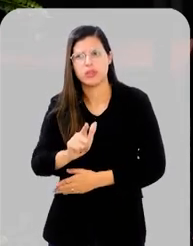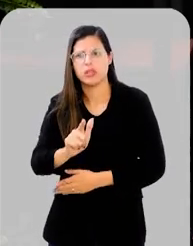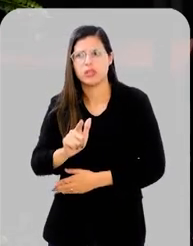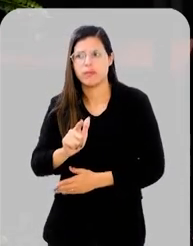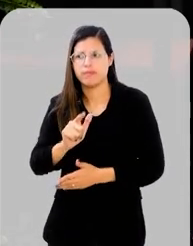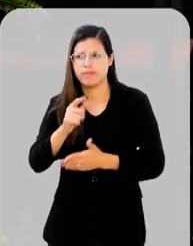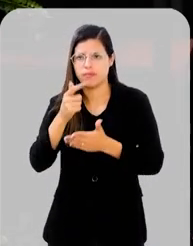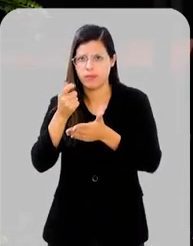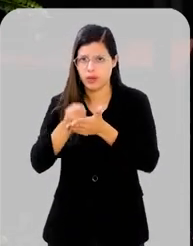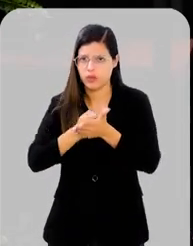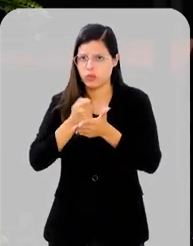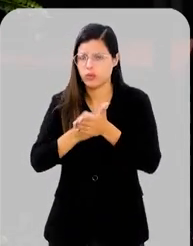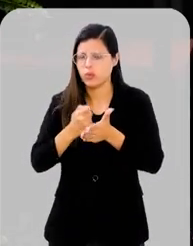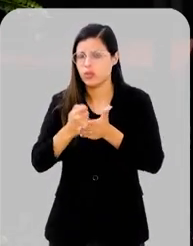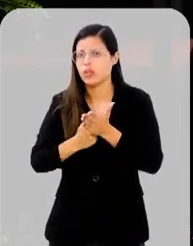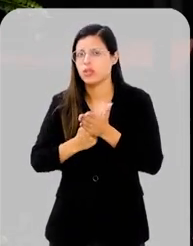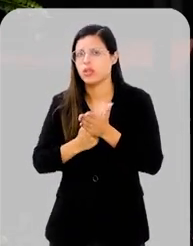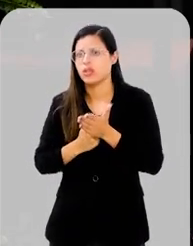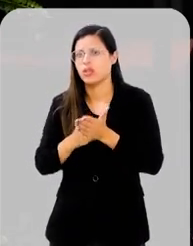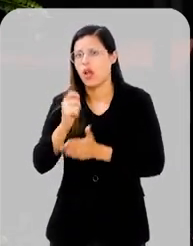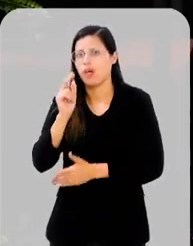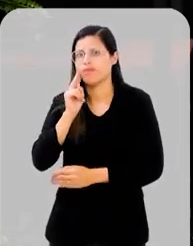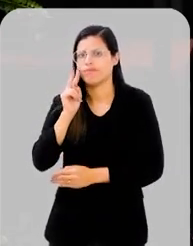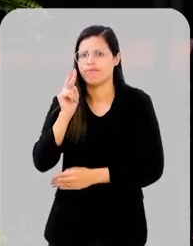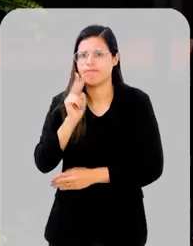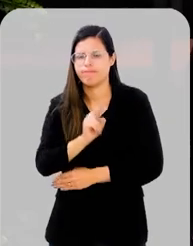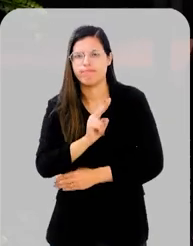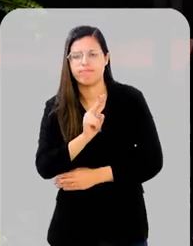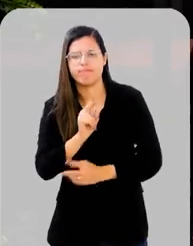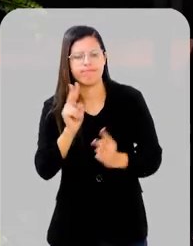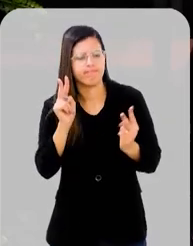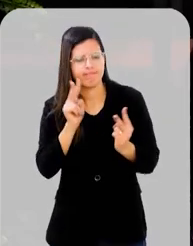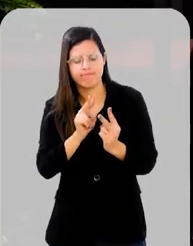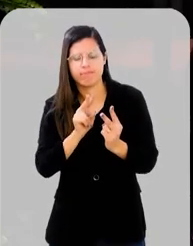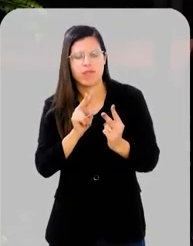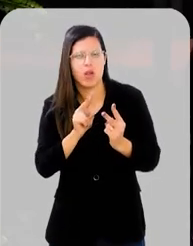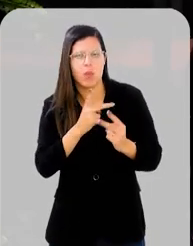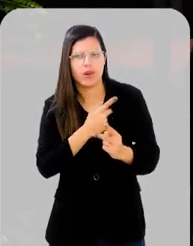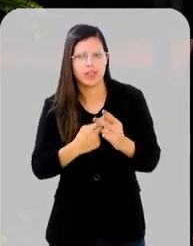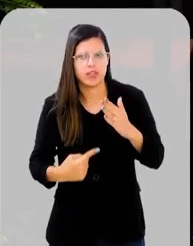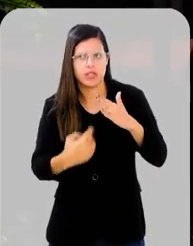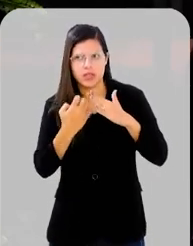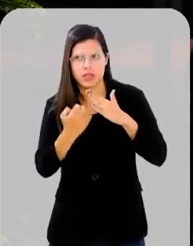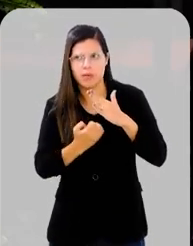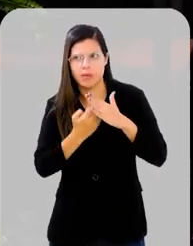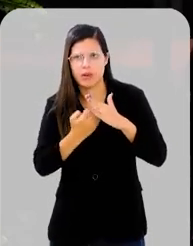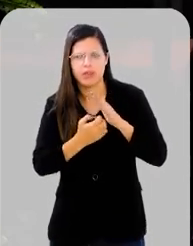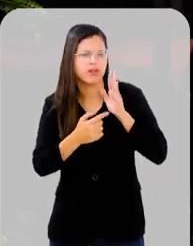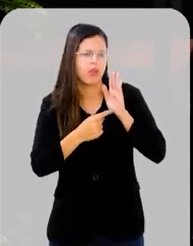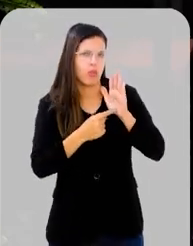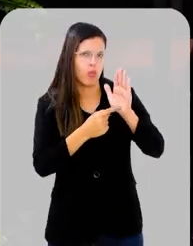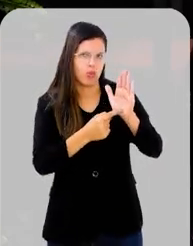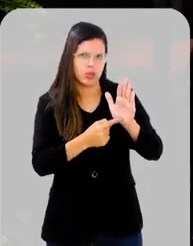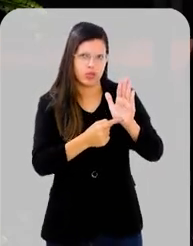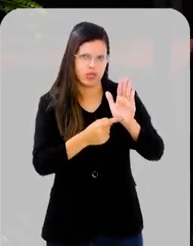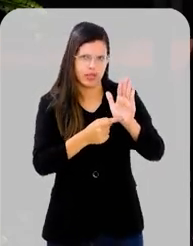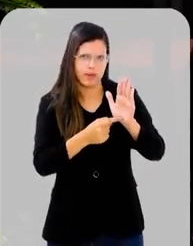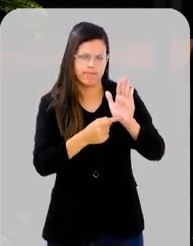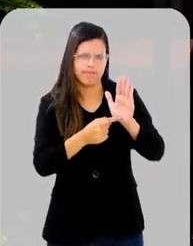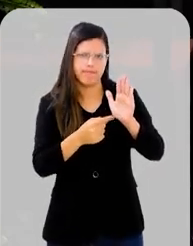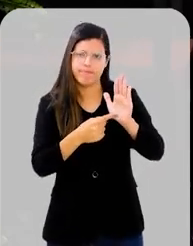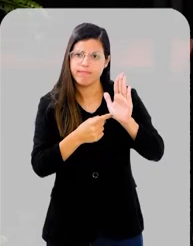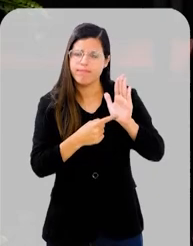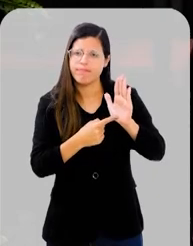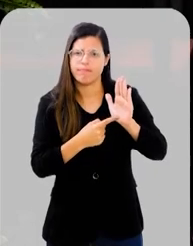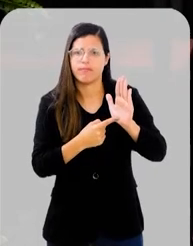pelo menos Essa será minha luta né olhar nos olhos de um presidente dessas Grandes Empresas e falar assim Olha isso aqui